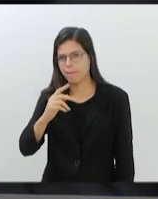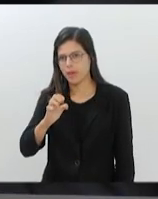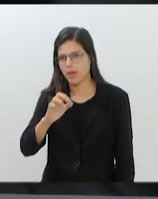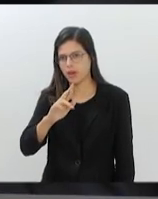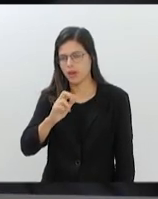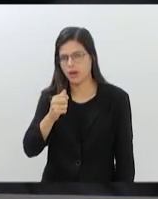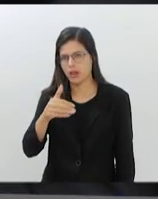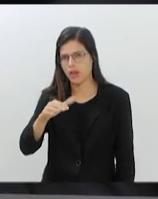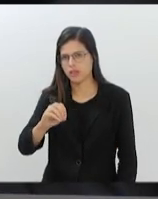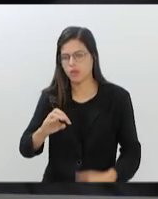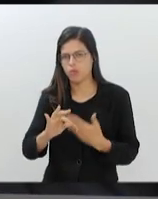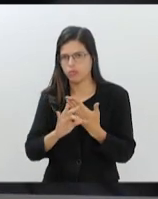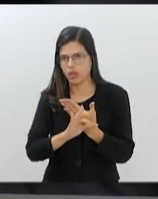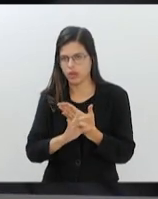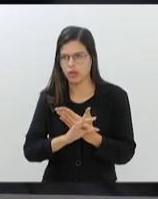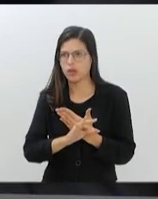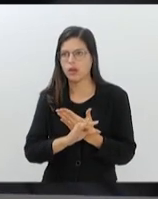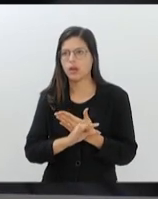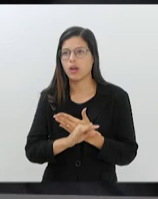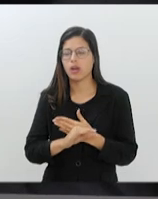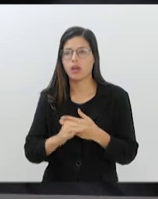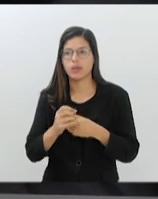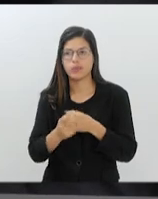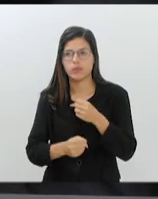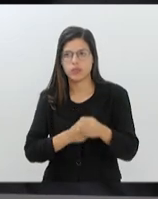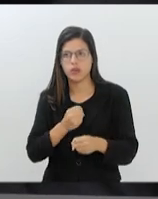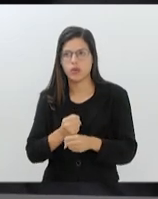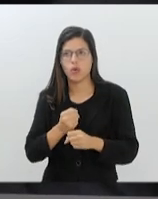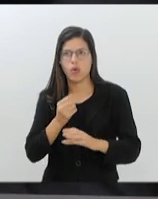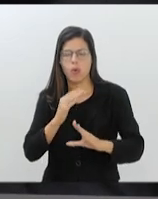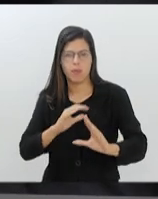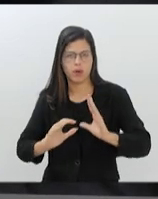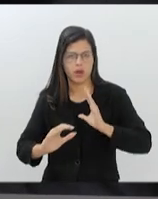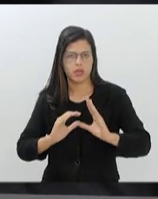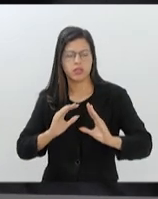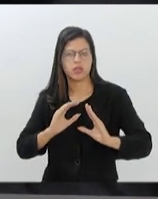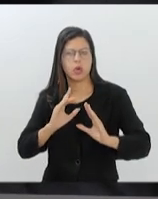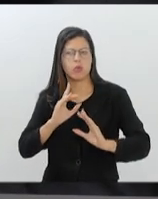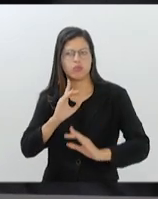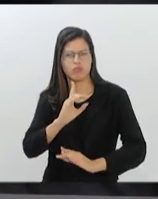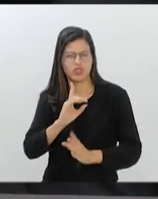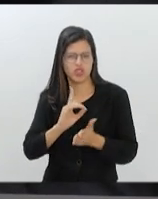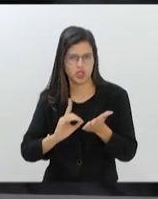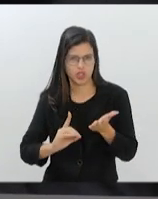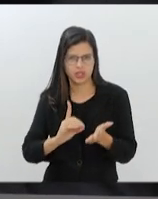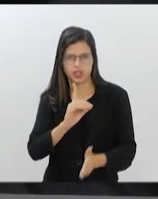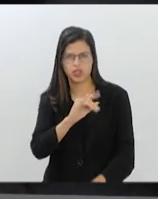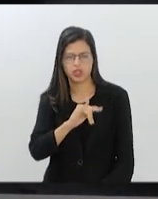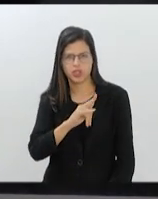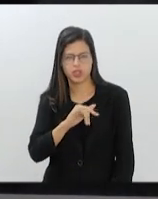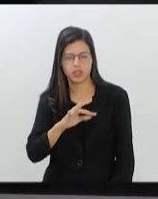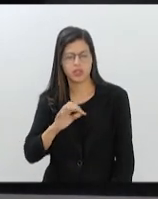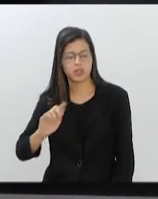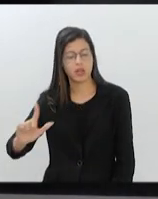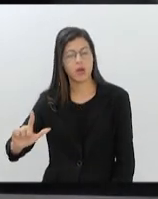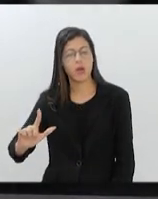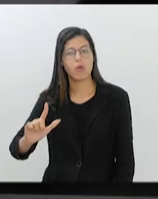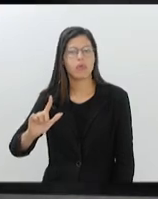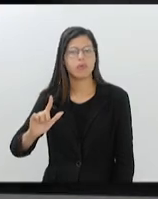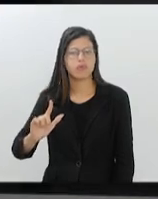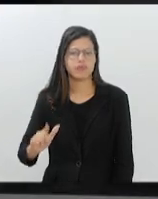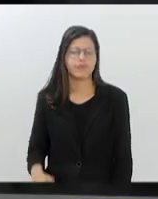entrou o a nossa comunicação digital que era um termo de cooperação técnica técnica que acabou